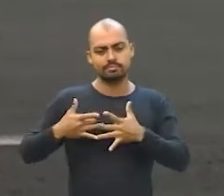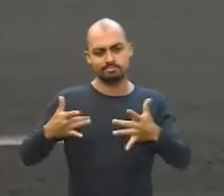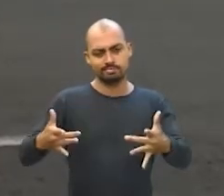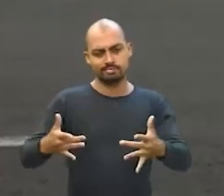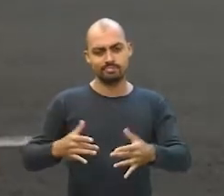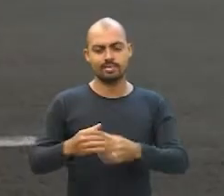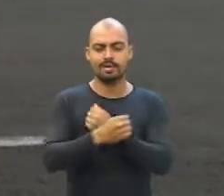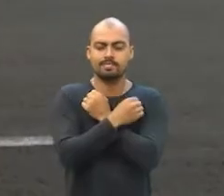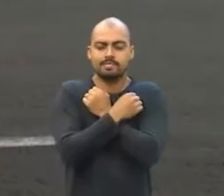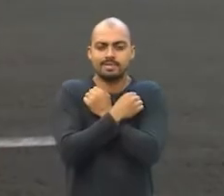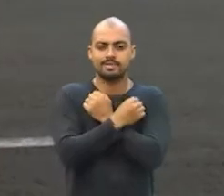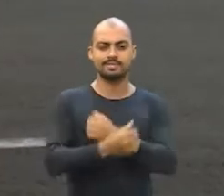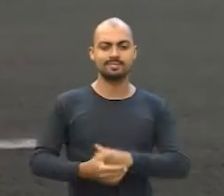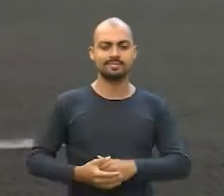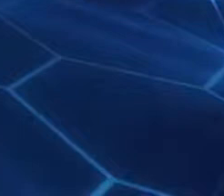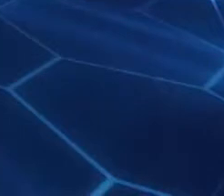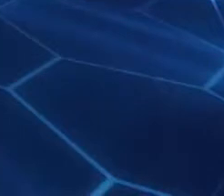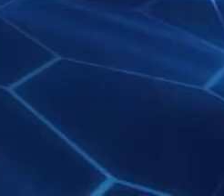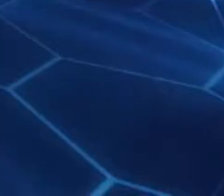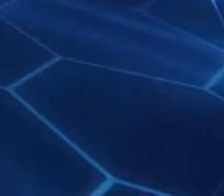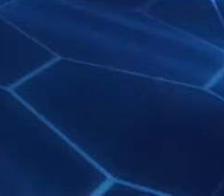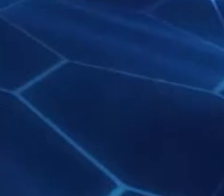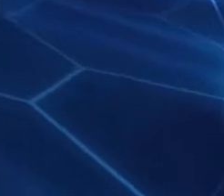e solidária. Um abraço.